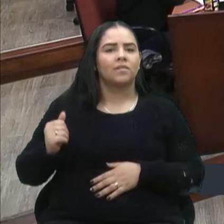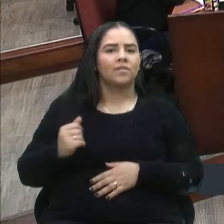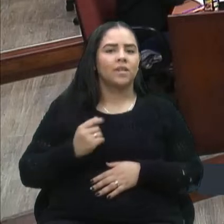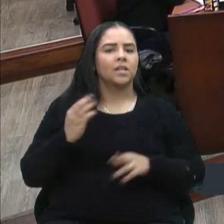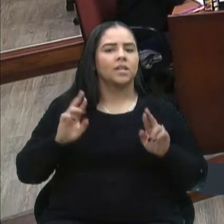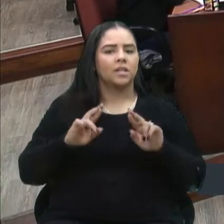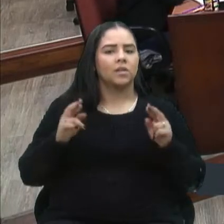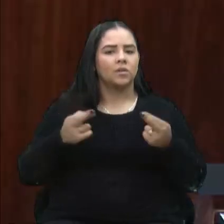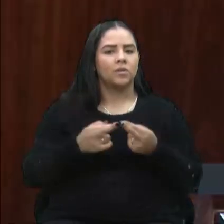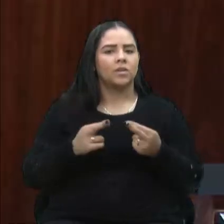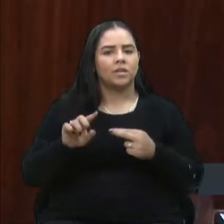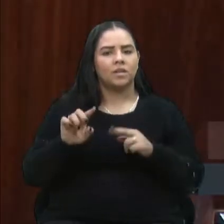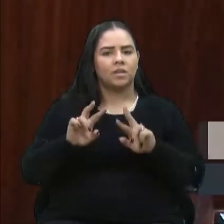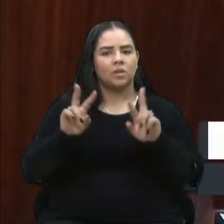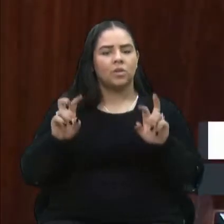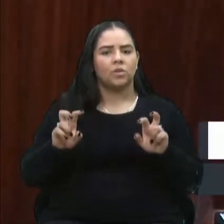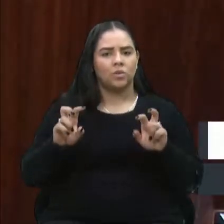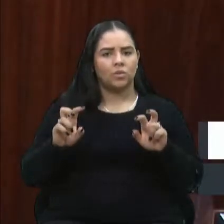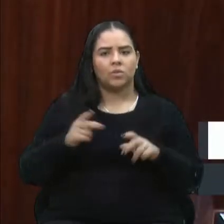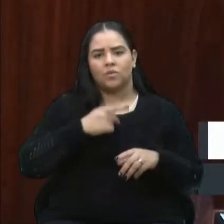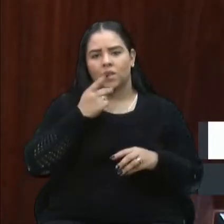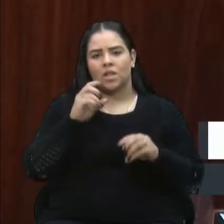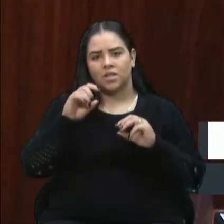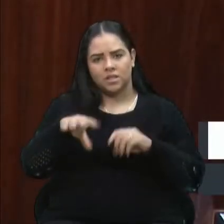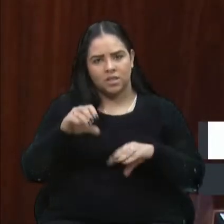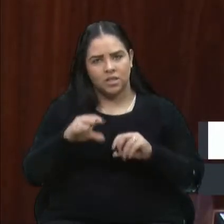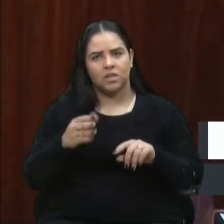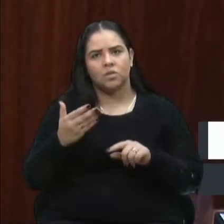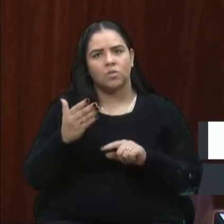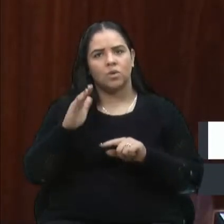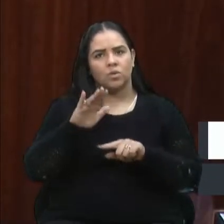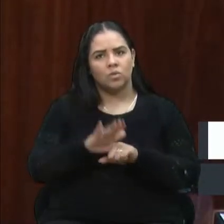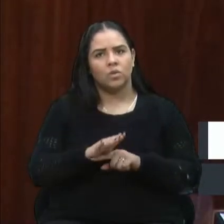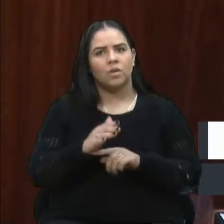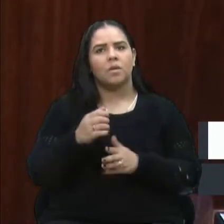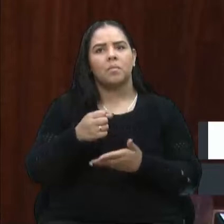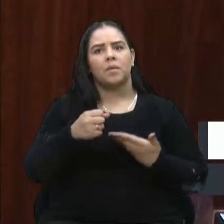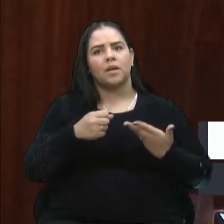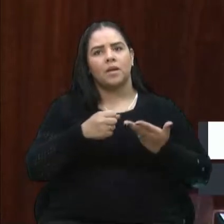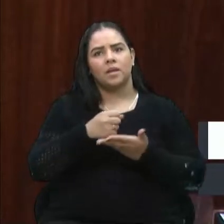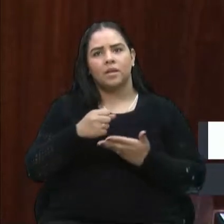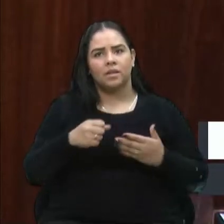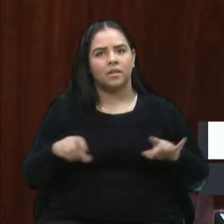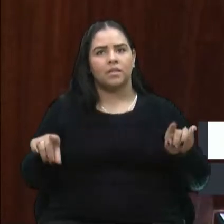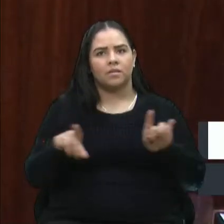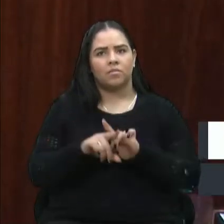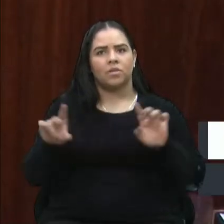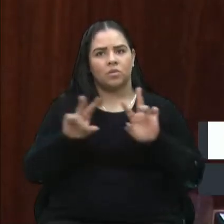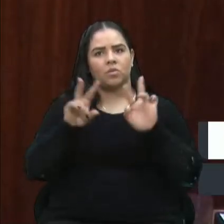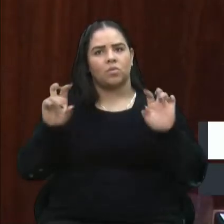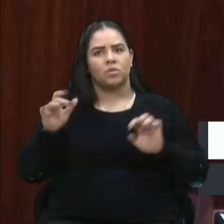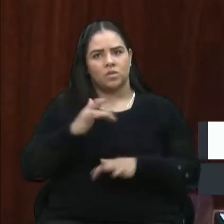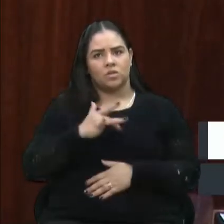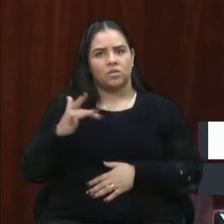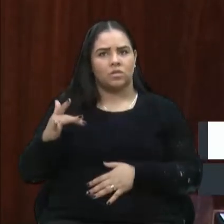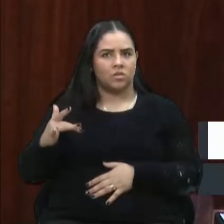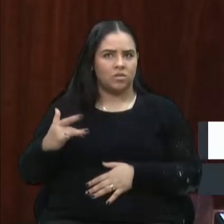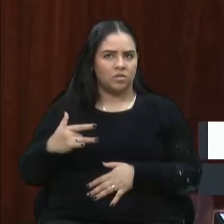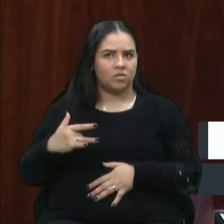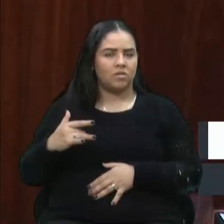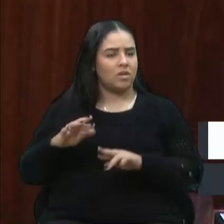esse assunto, por tratar de educação, assistência básica, por tratar da questão da saúde,